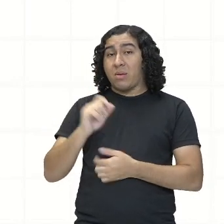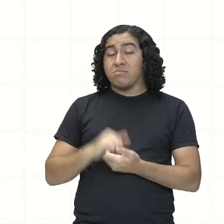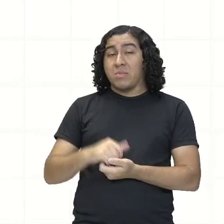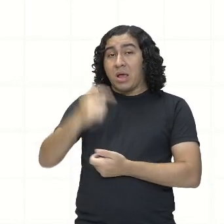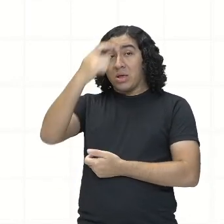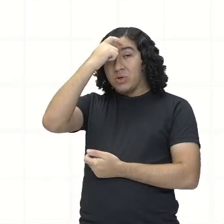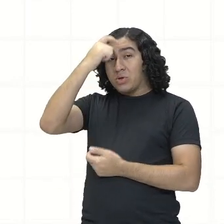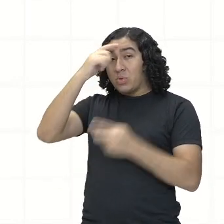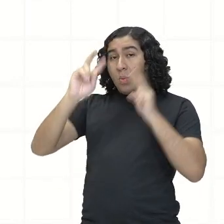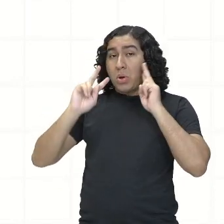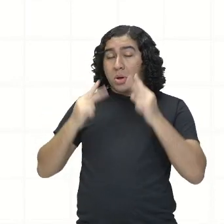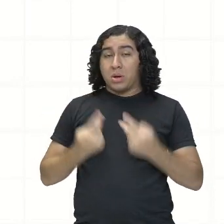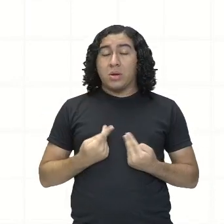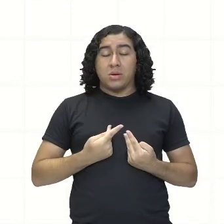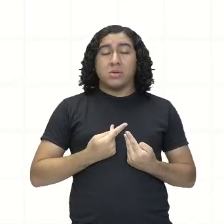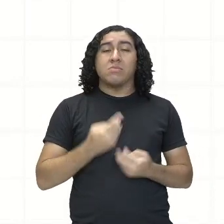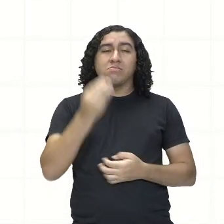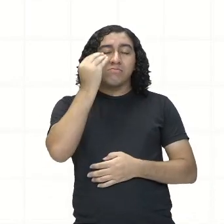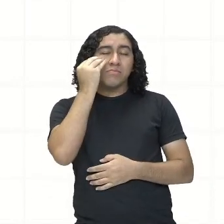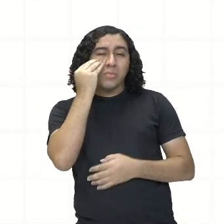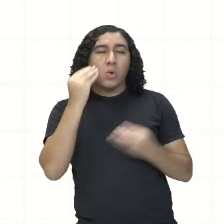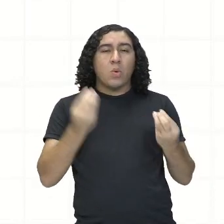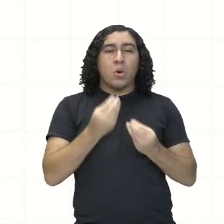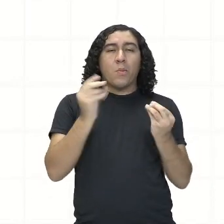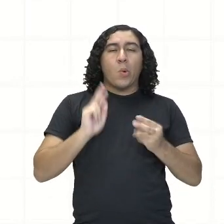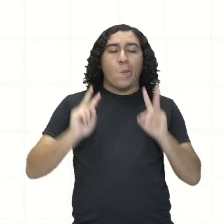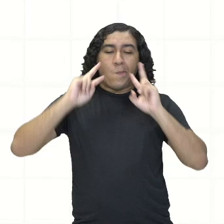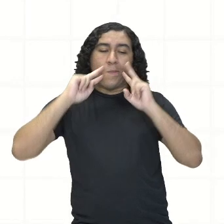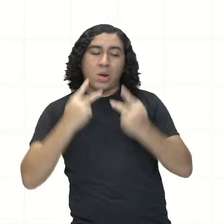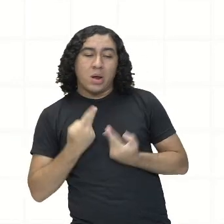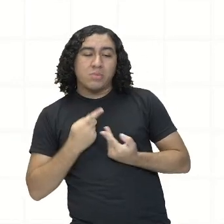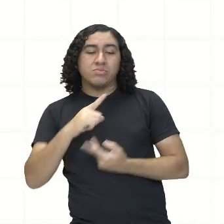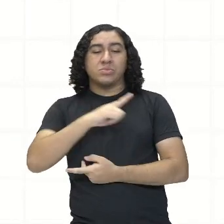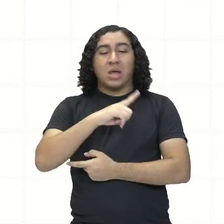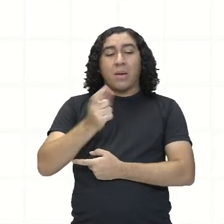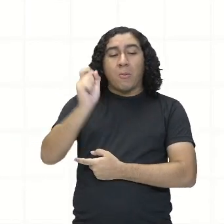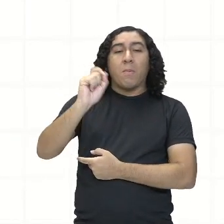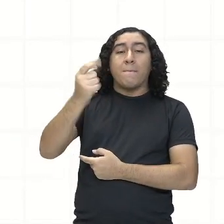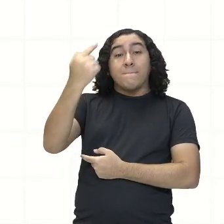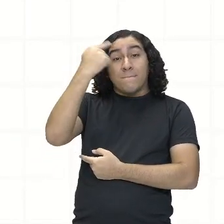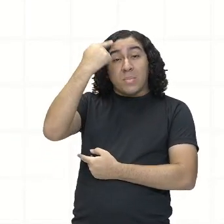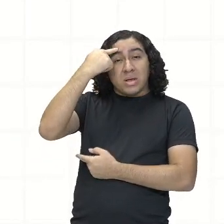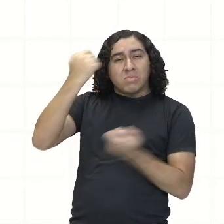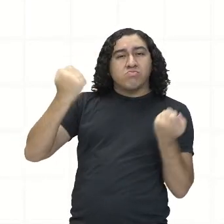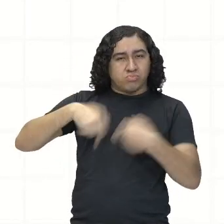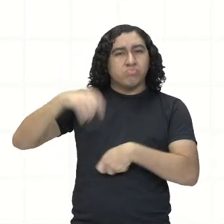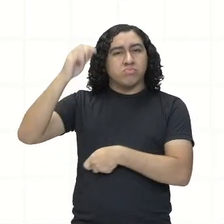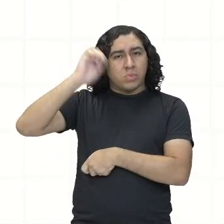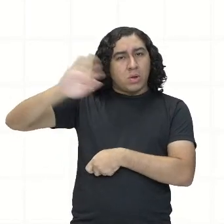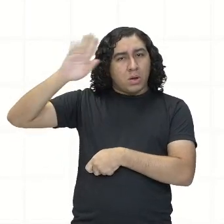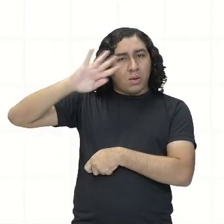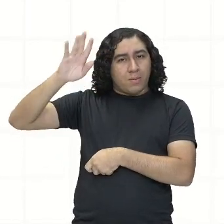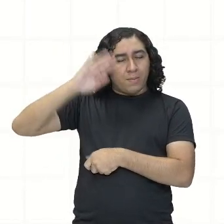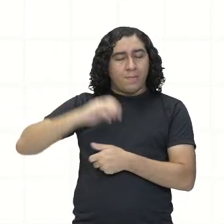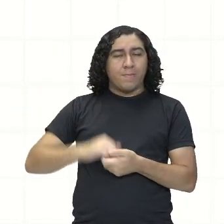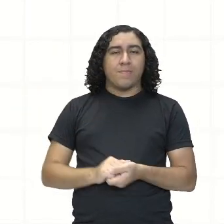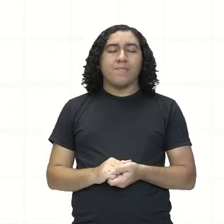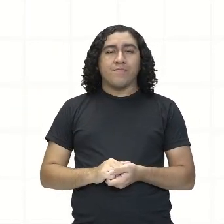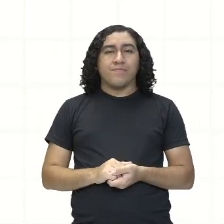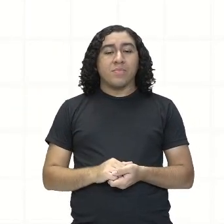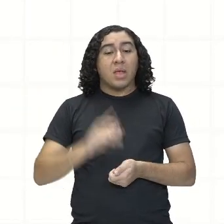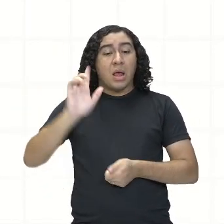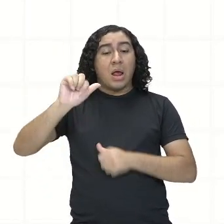racionalidade humana. Vamos verificar que o homem ele é dotado da capacidade de raciocinar. Logo, essa mudança